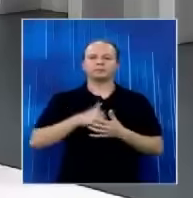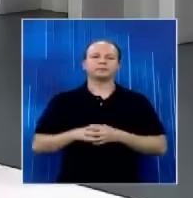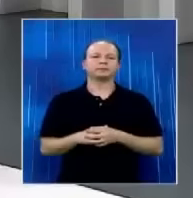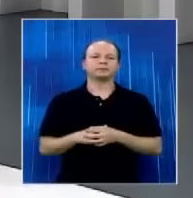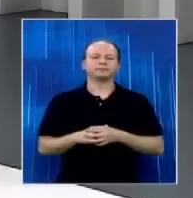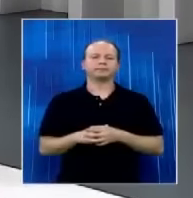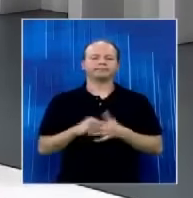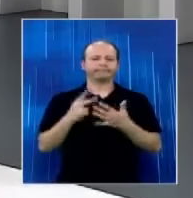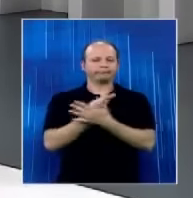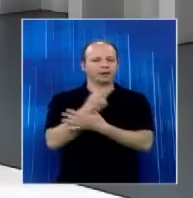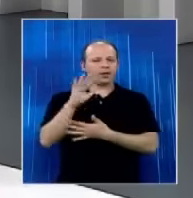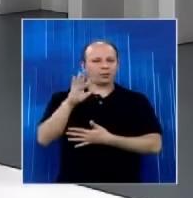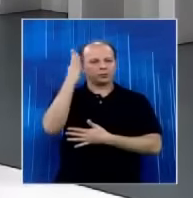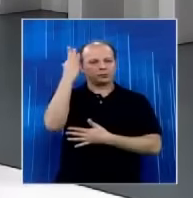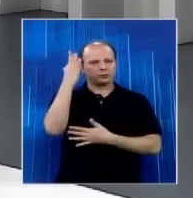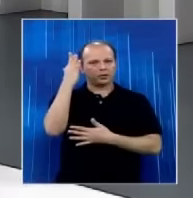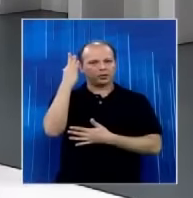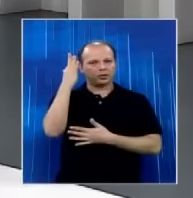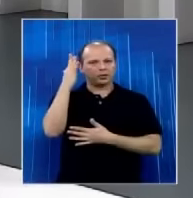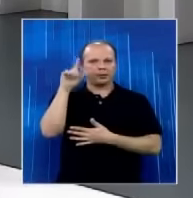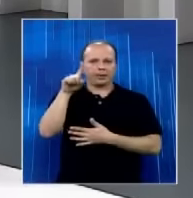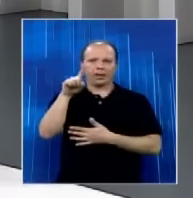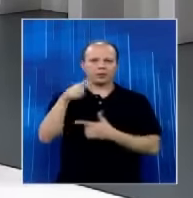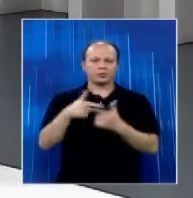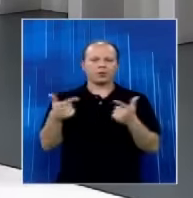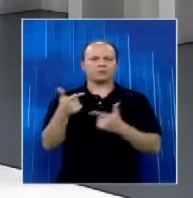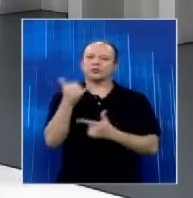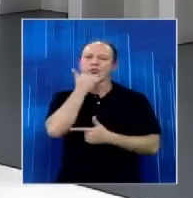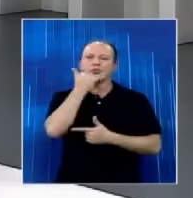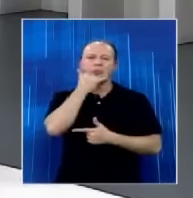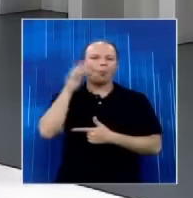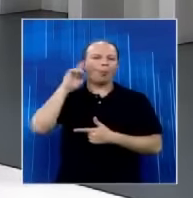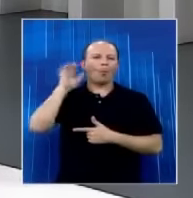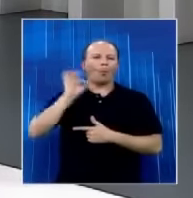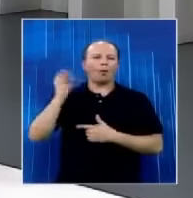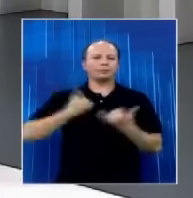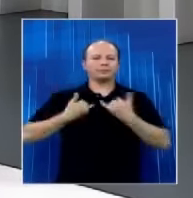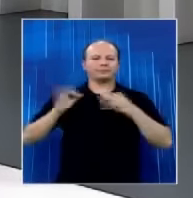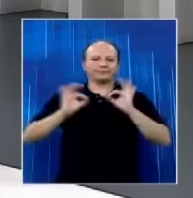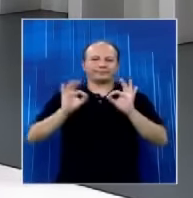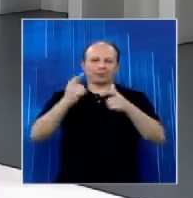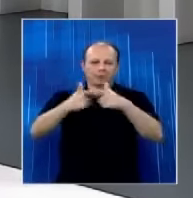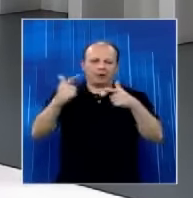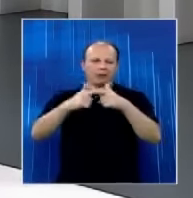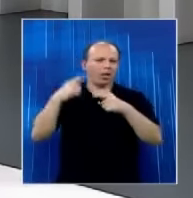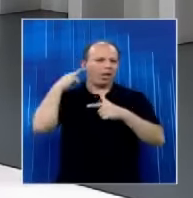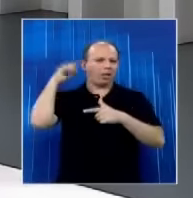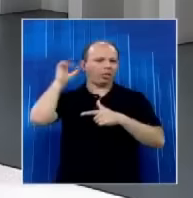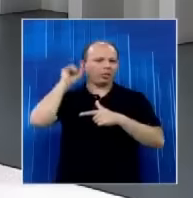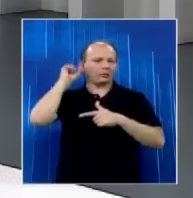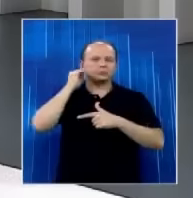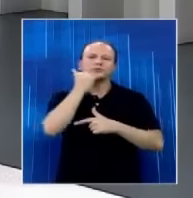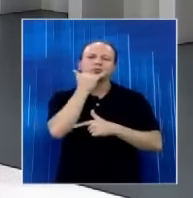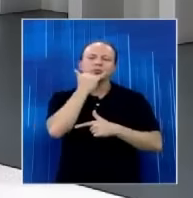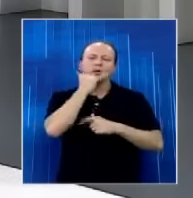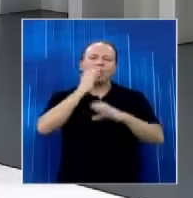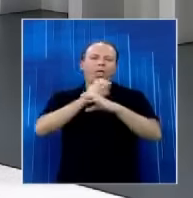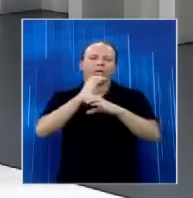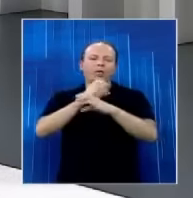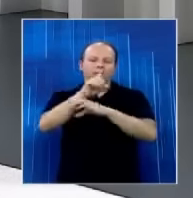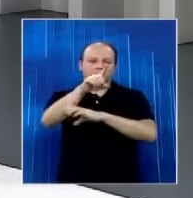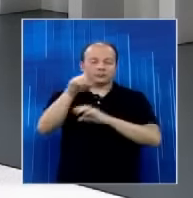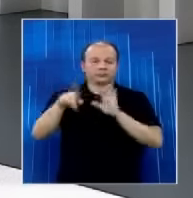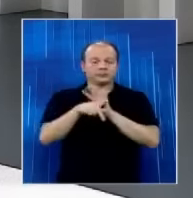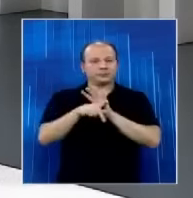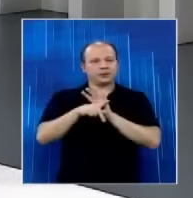Como aconteceu antes do debate, o Luciano não está com muita sorte, não. Na hora que ele faz a entrada dele ao vivo, tem um probleminha no áudio e ele não consegue se comunicar. Ele estava